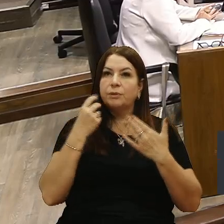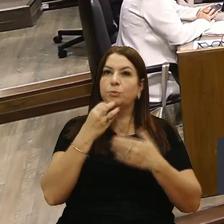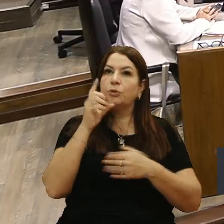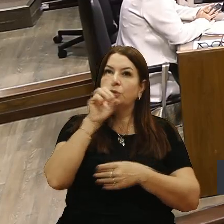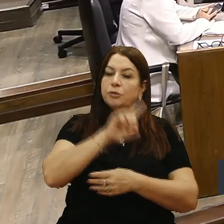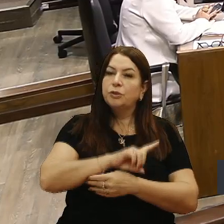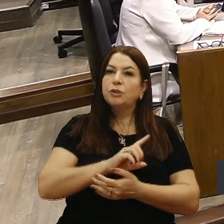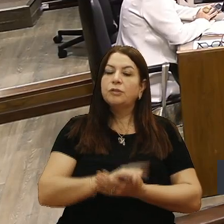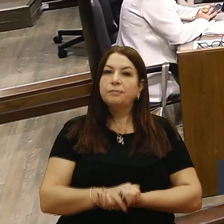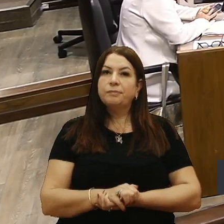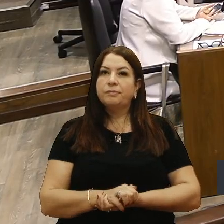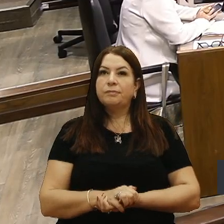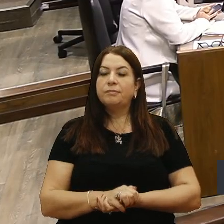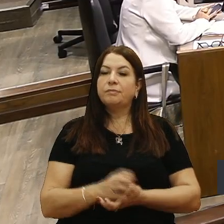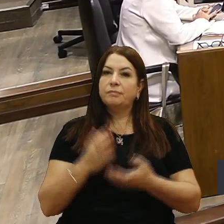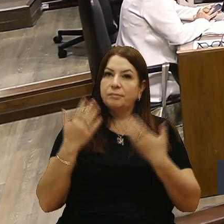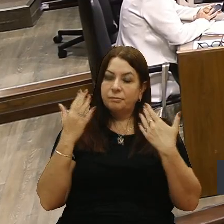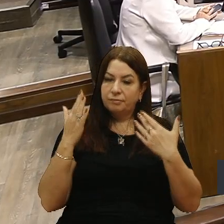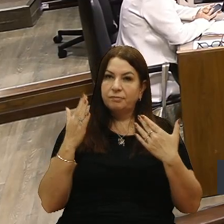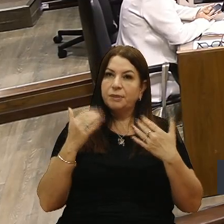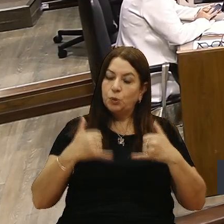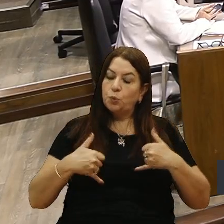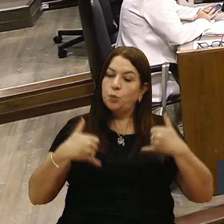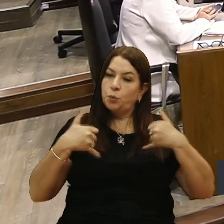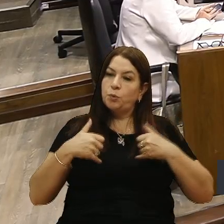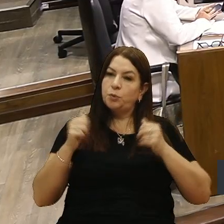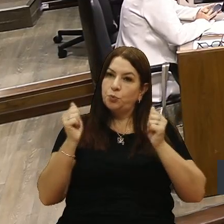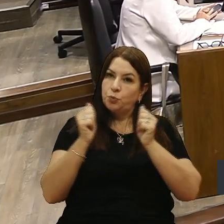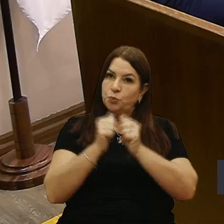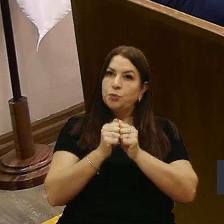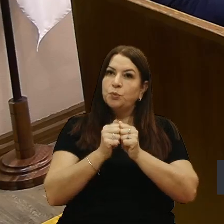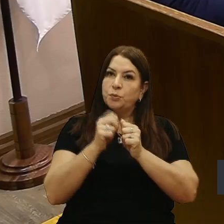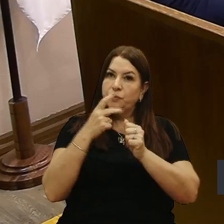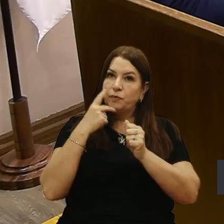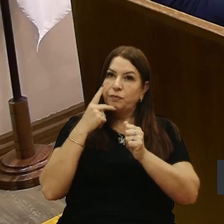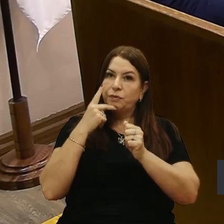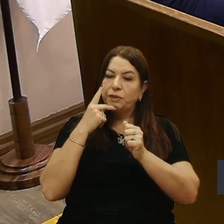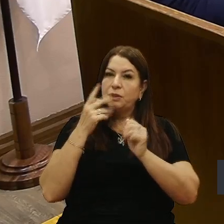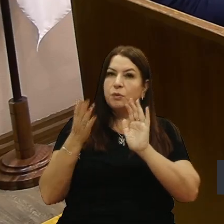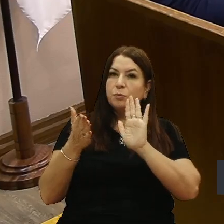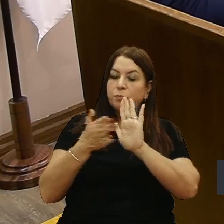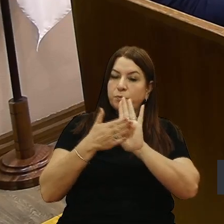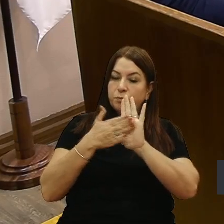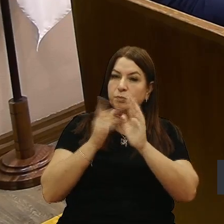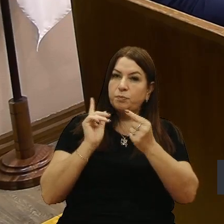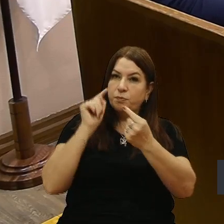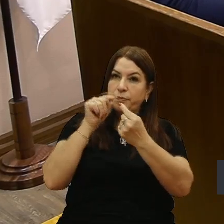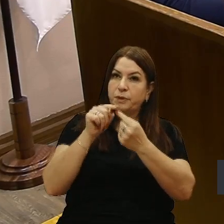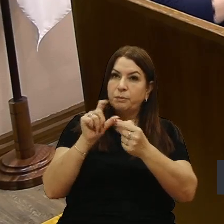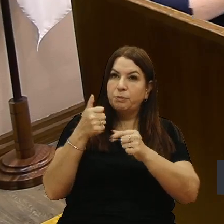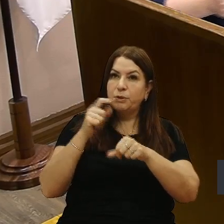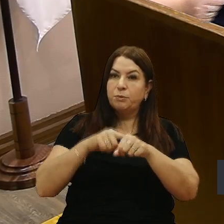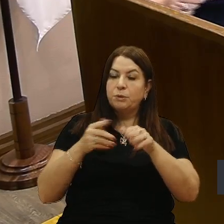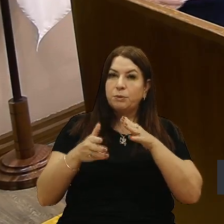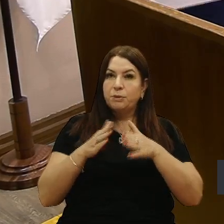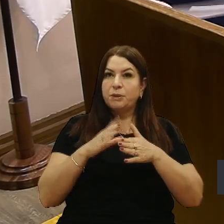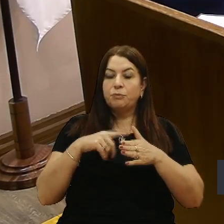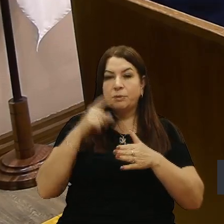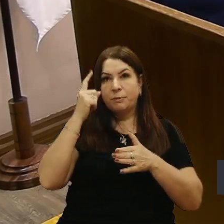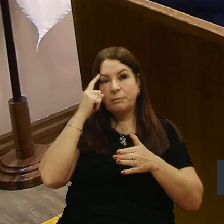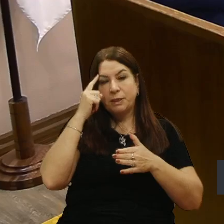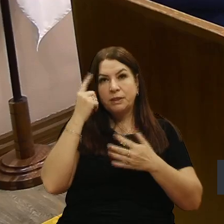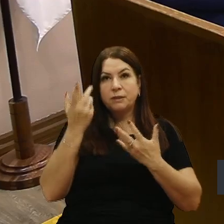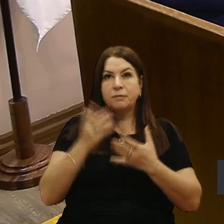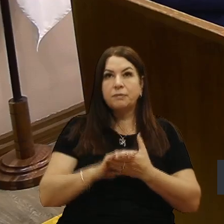dia. E parabéns, orgulho de estar do lado, igual a gente falou, né? Um propósito, porque de primeiro momento a gente tinha pensado